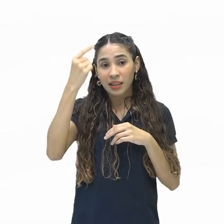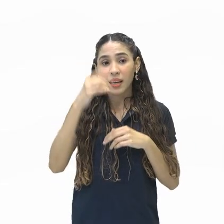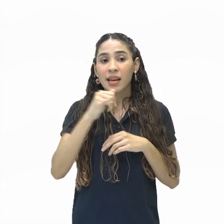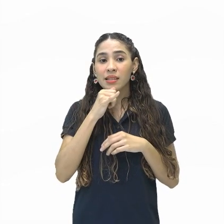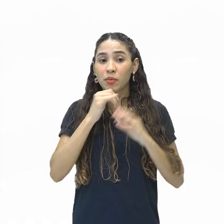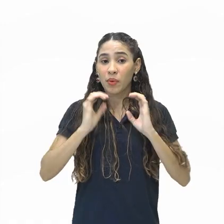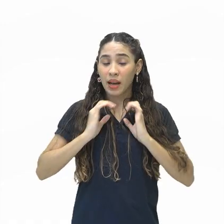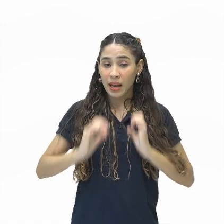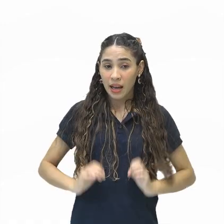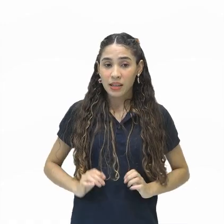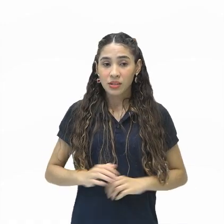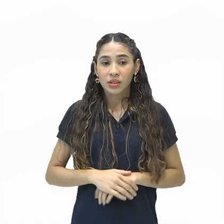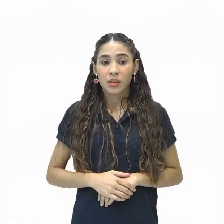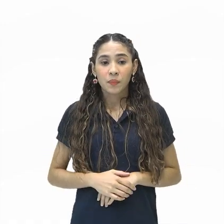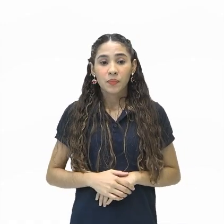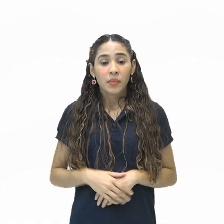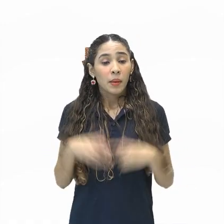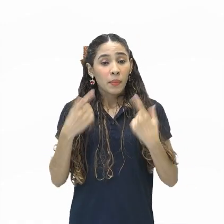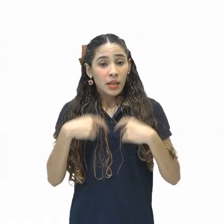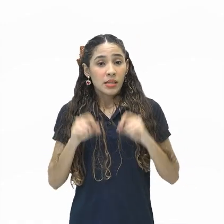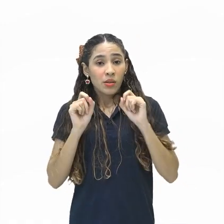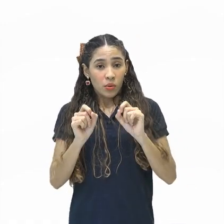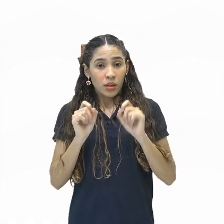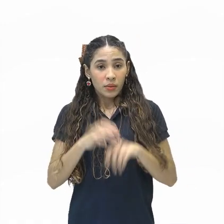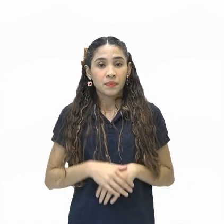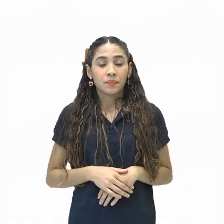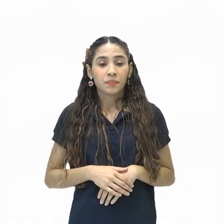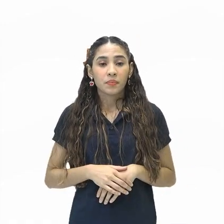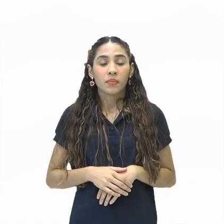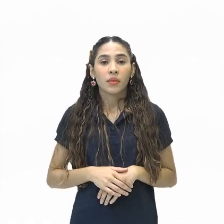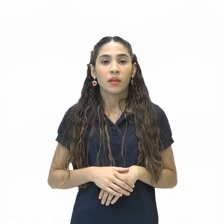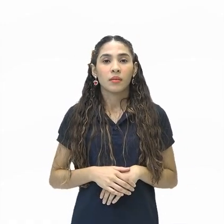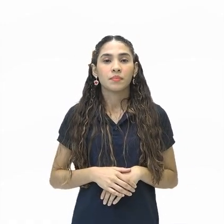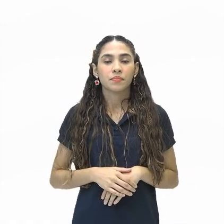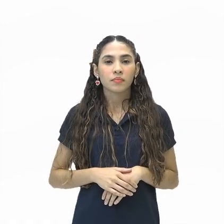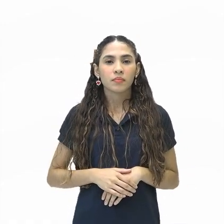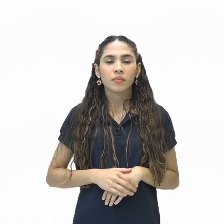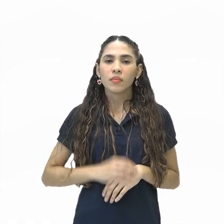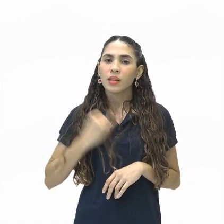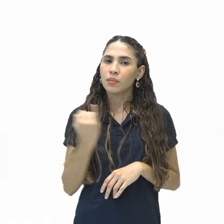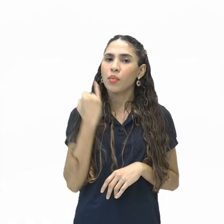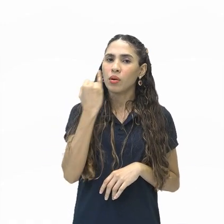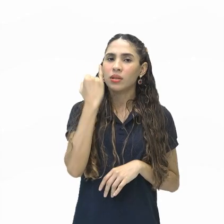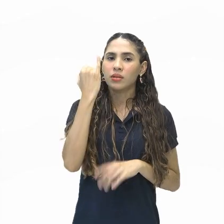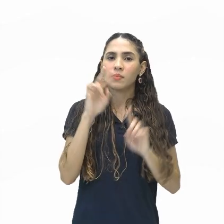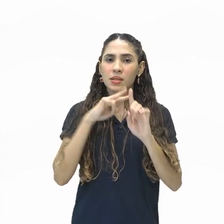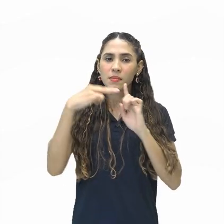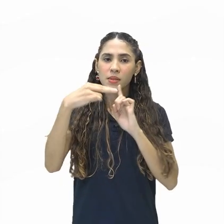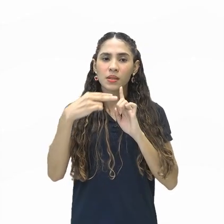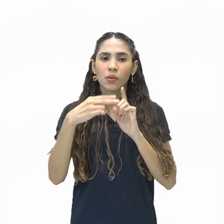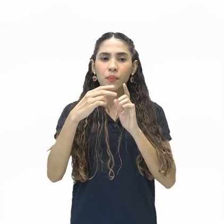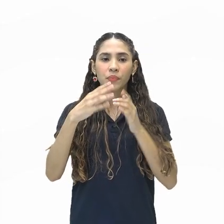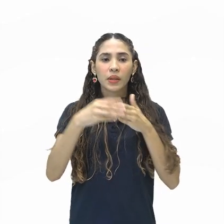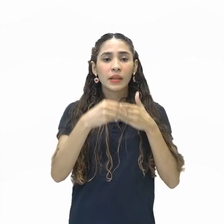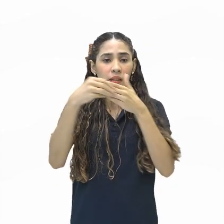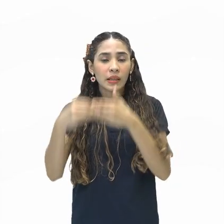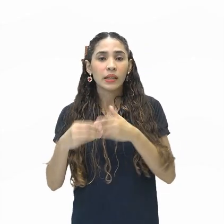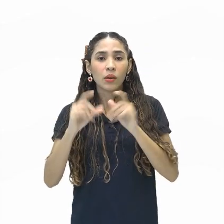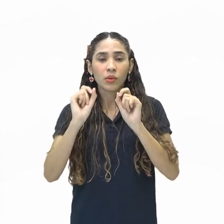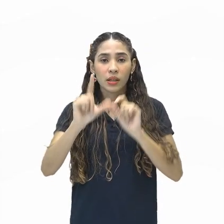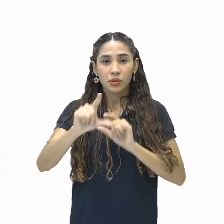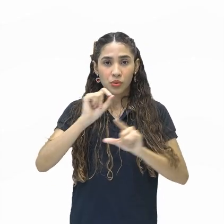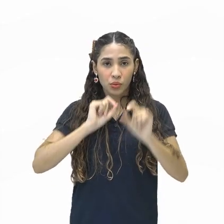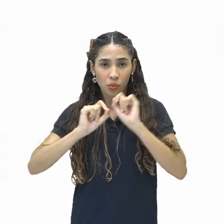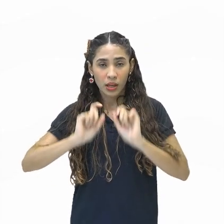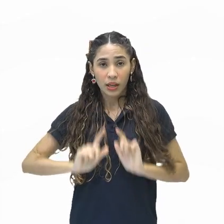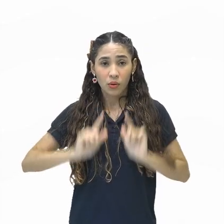a ética, ela deve ser o quê? Uma prioridade que guia nossas